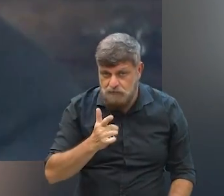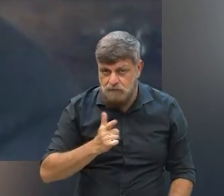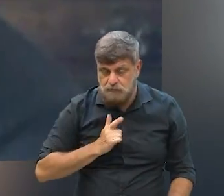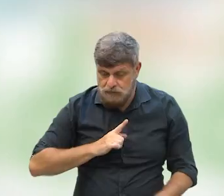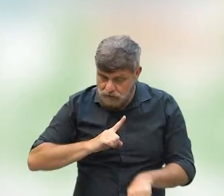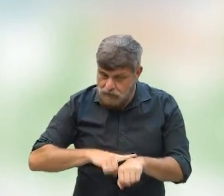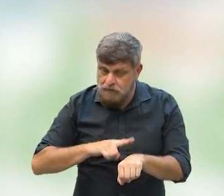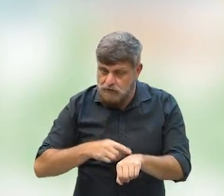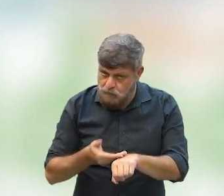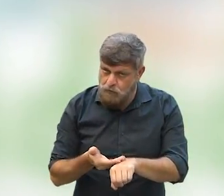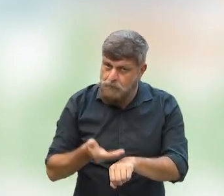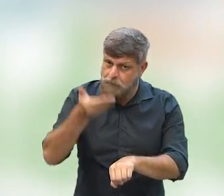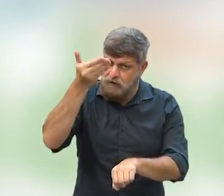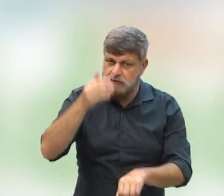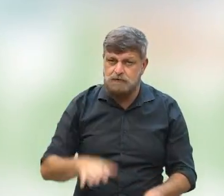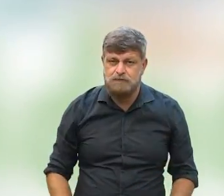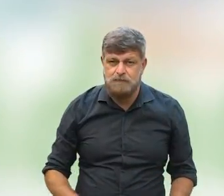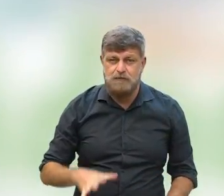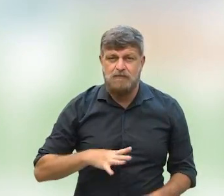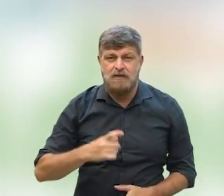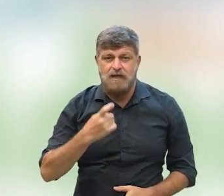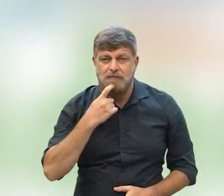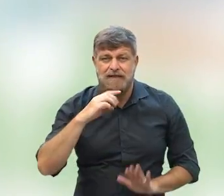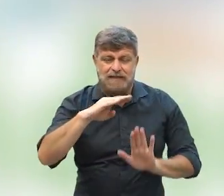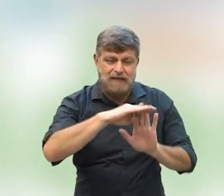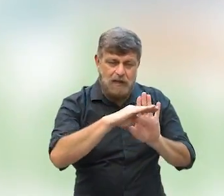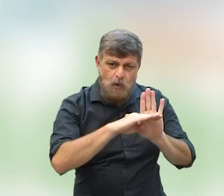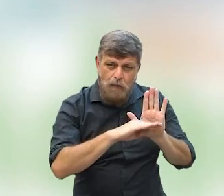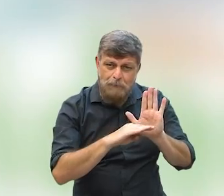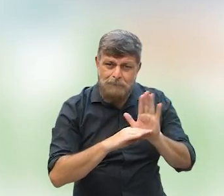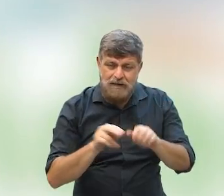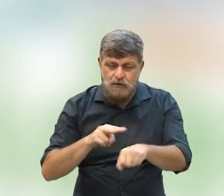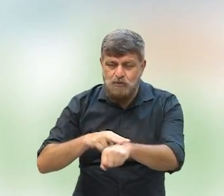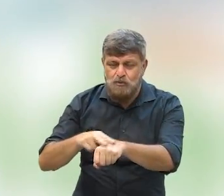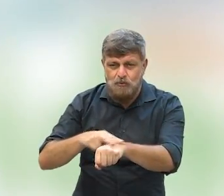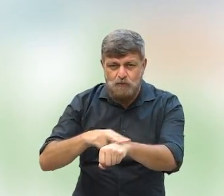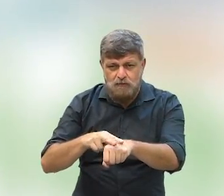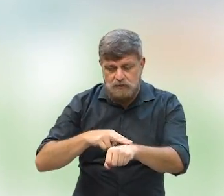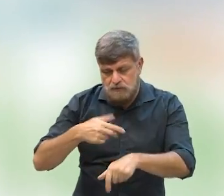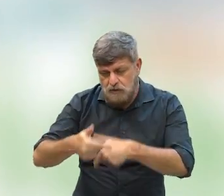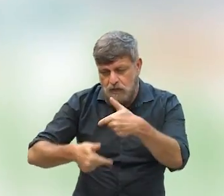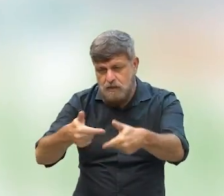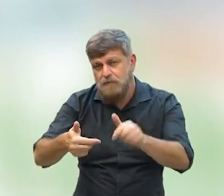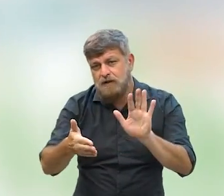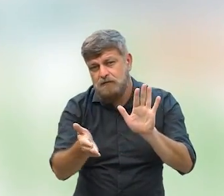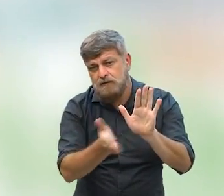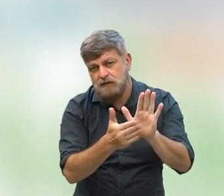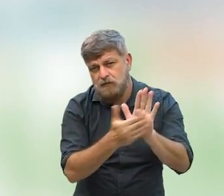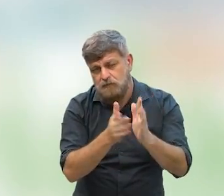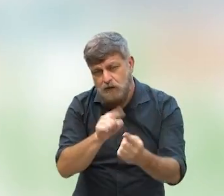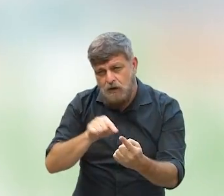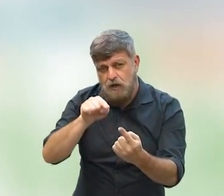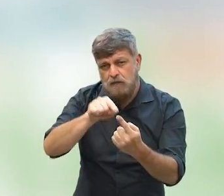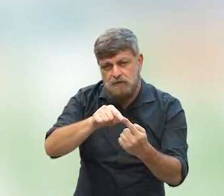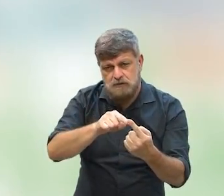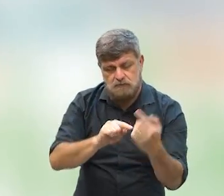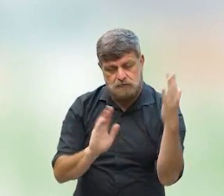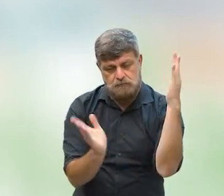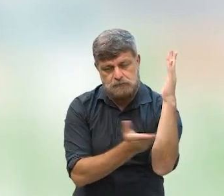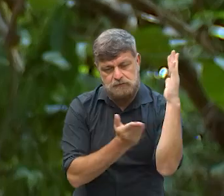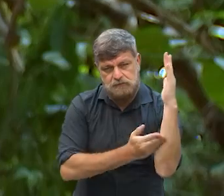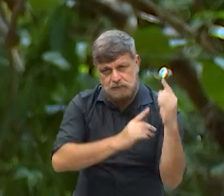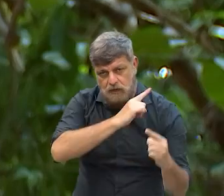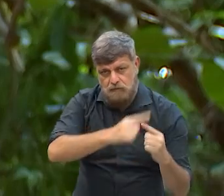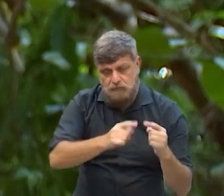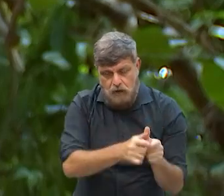bastante tempo. Campinas, através do Plano Municipal do Verde, atua com a proposta de preservação das áreas de